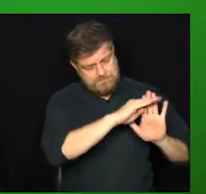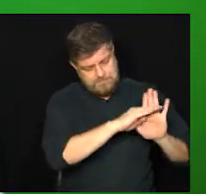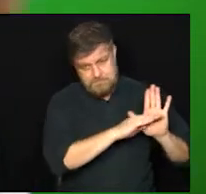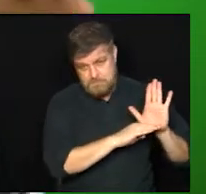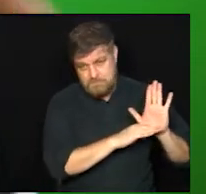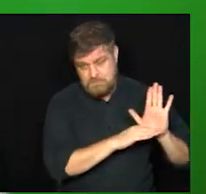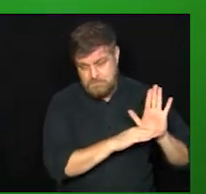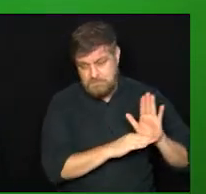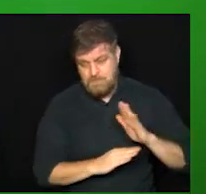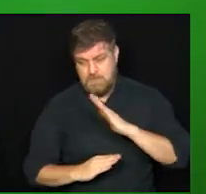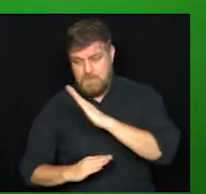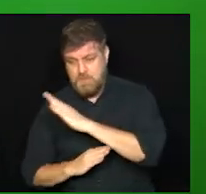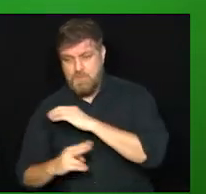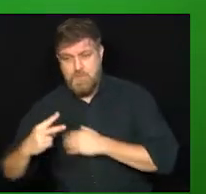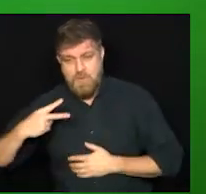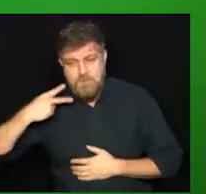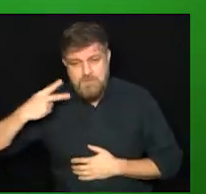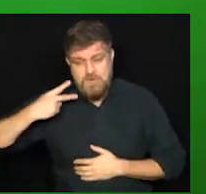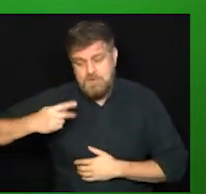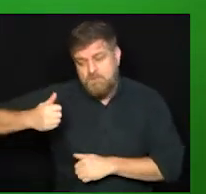o Legislativo